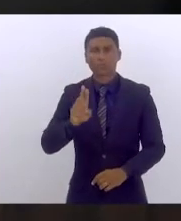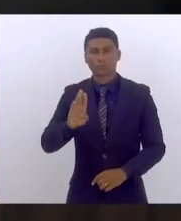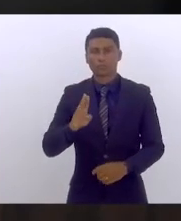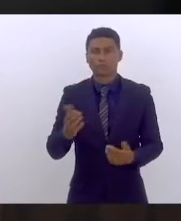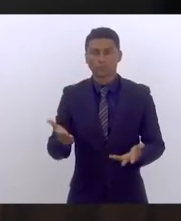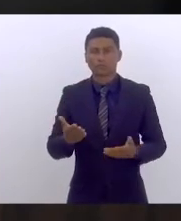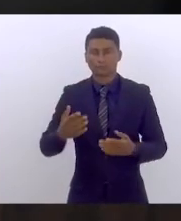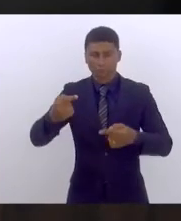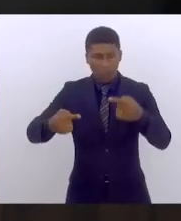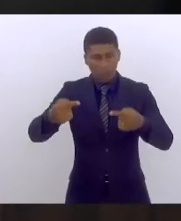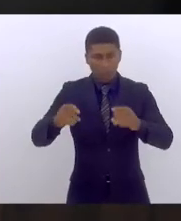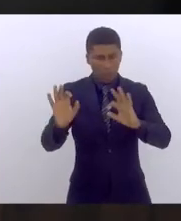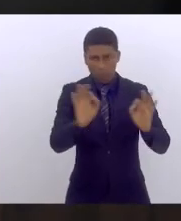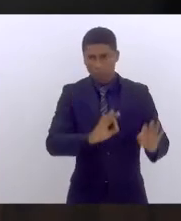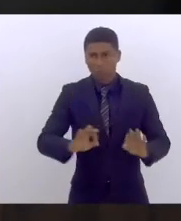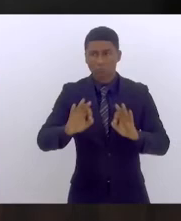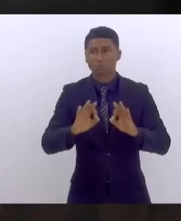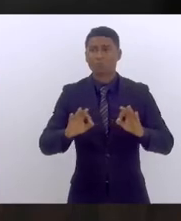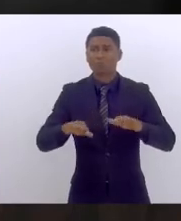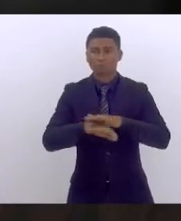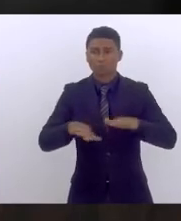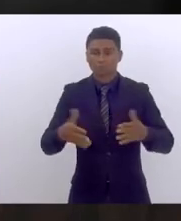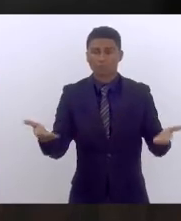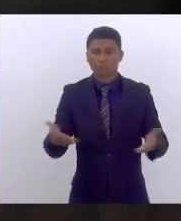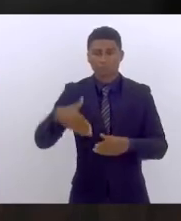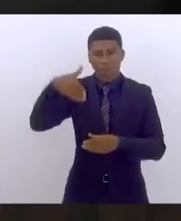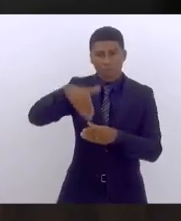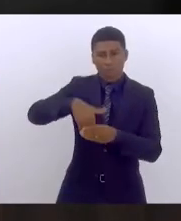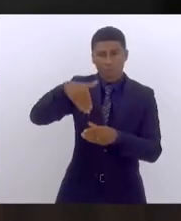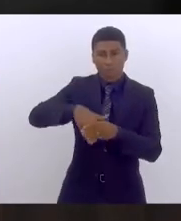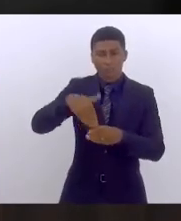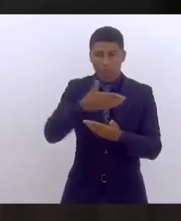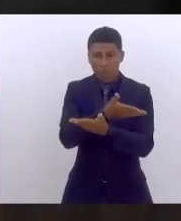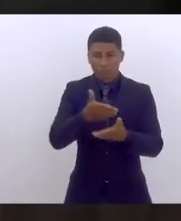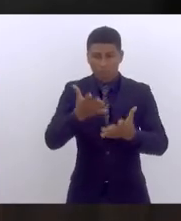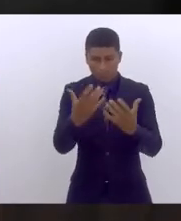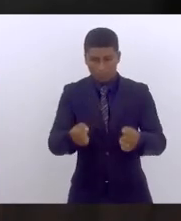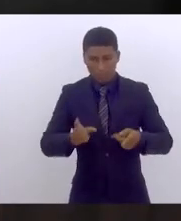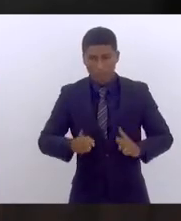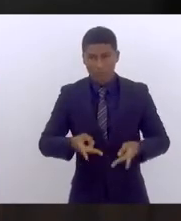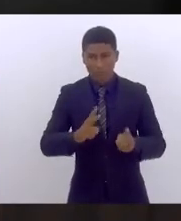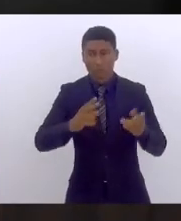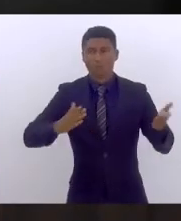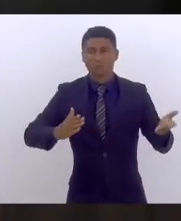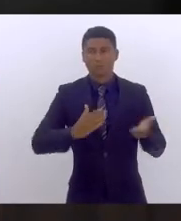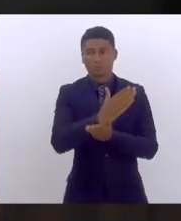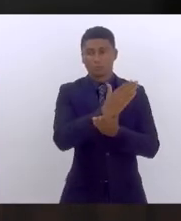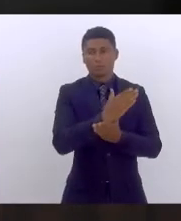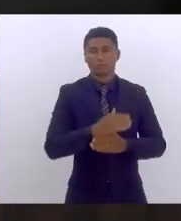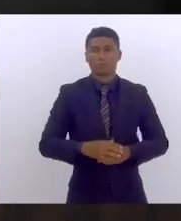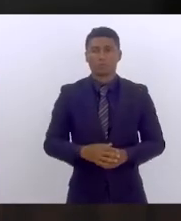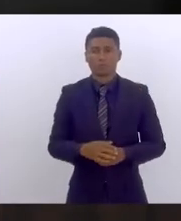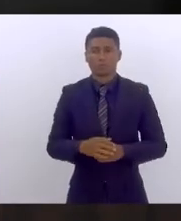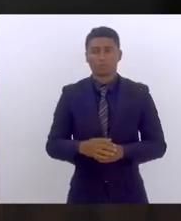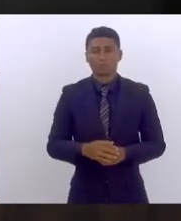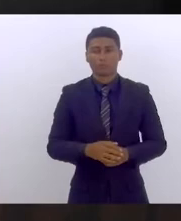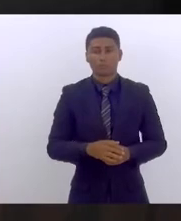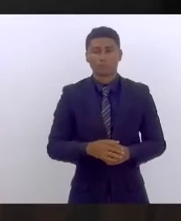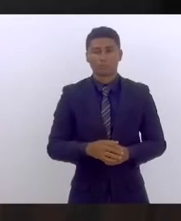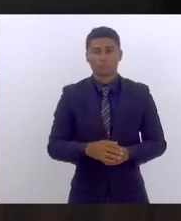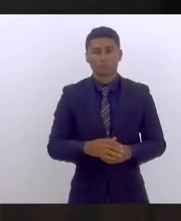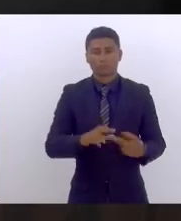Em discussão, não havendo que queira discutir, encerrada a discussão, em votação, senhores que aprovam, permaneçam como estão, aprovado. Vai